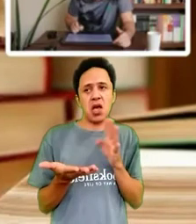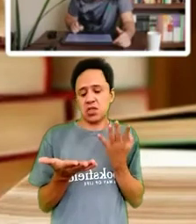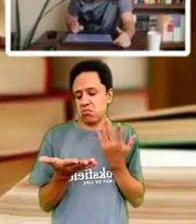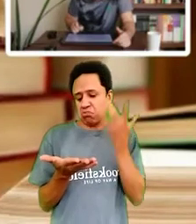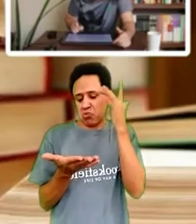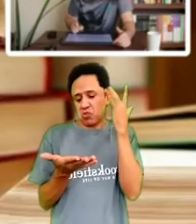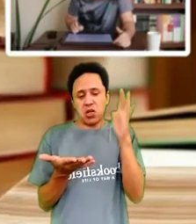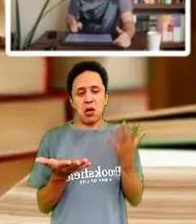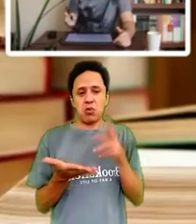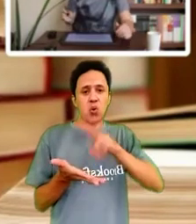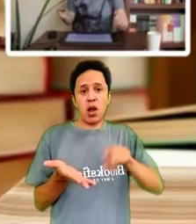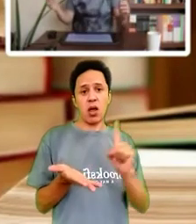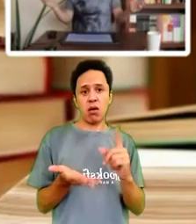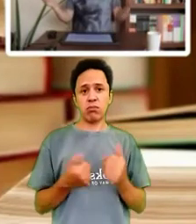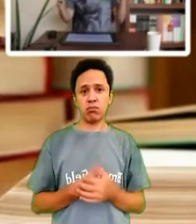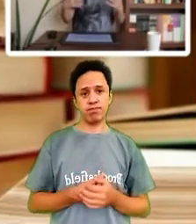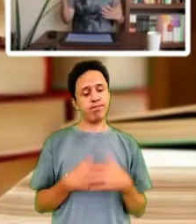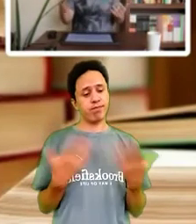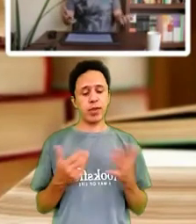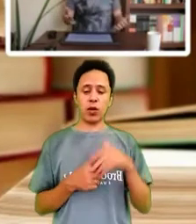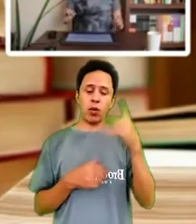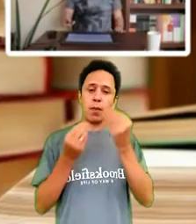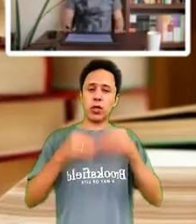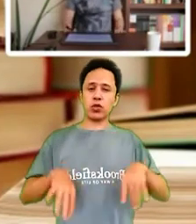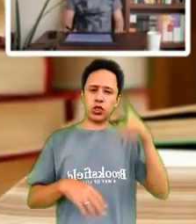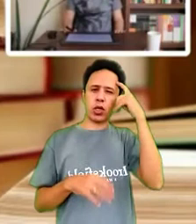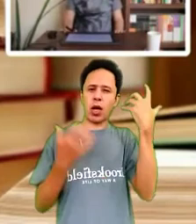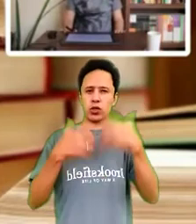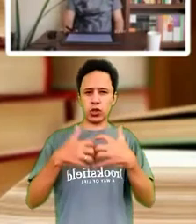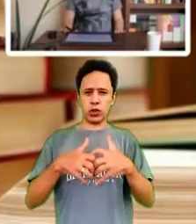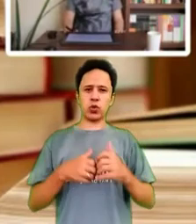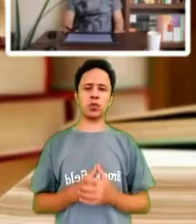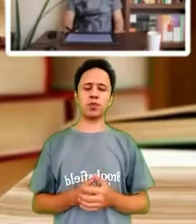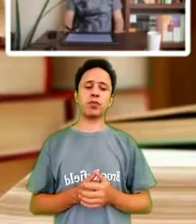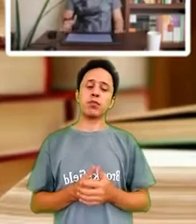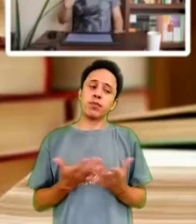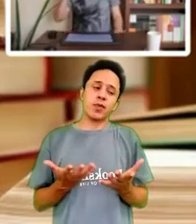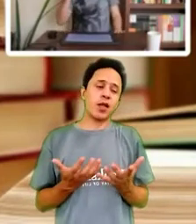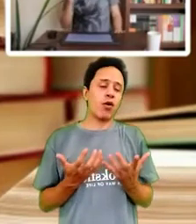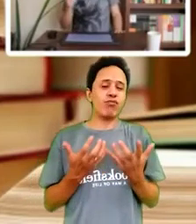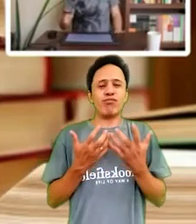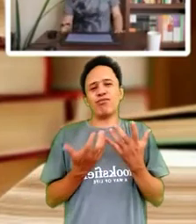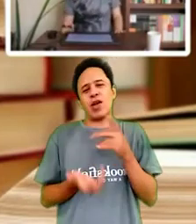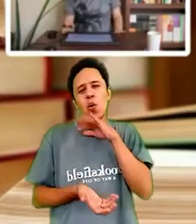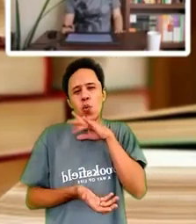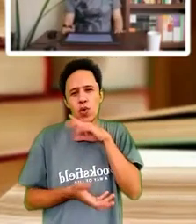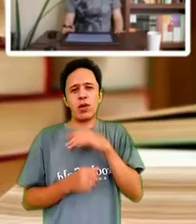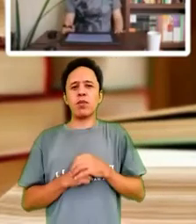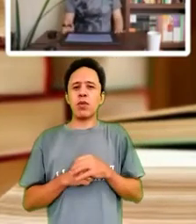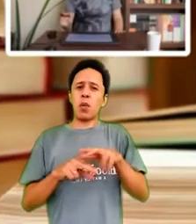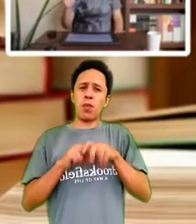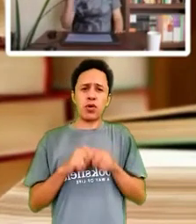que podem acabar prejudicando esse raciocínio todo. E isso funciona muito